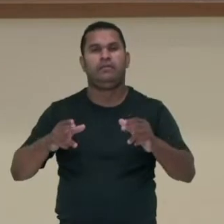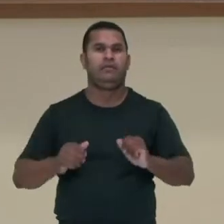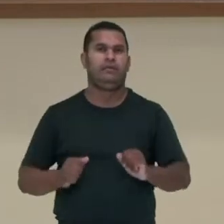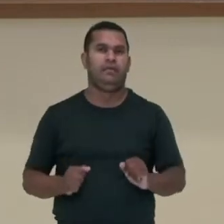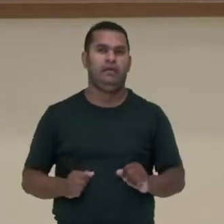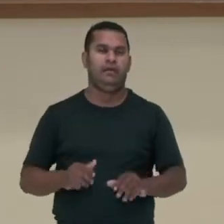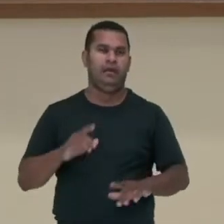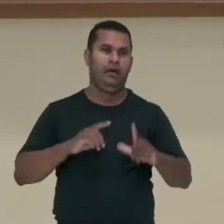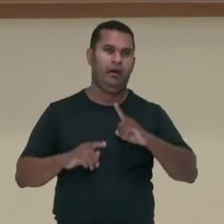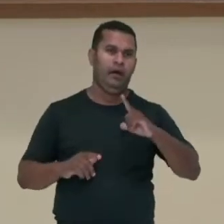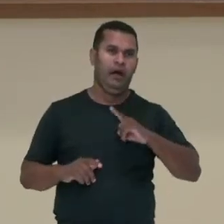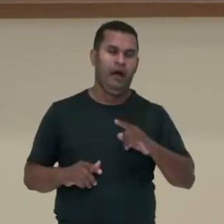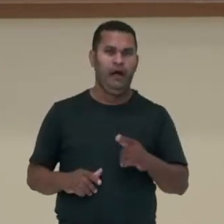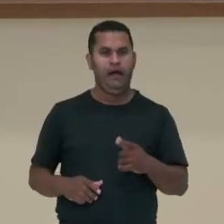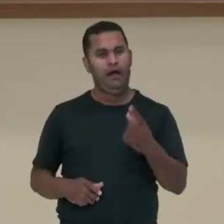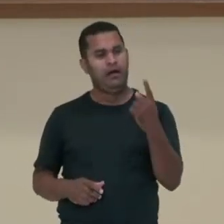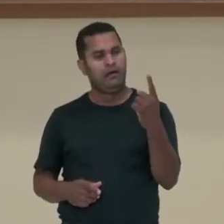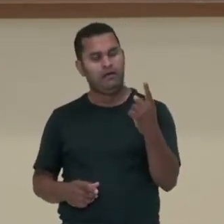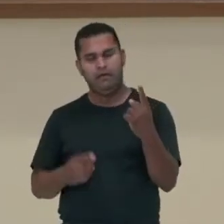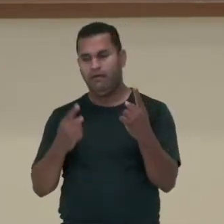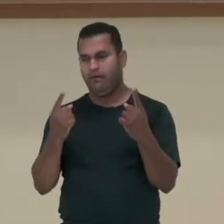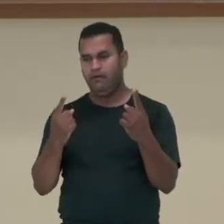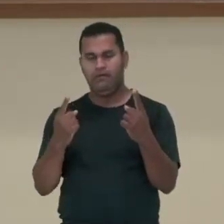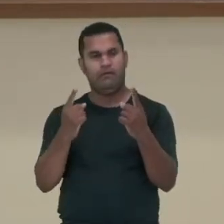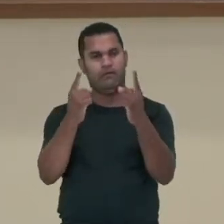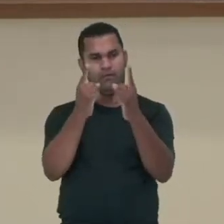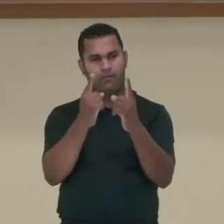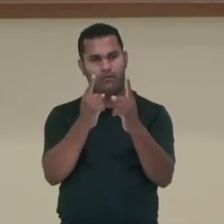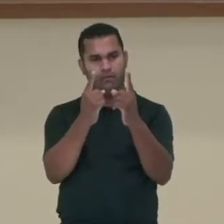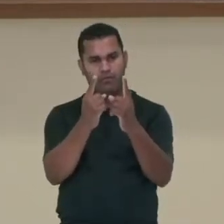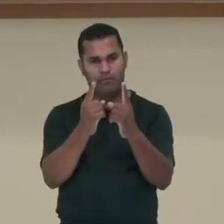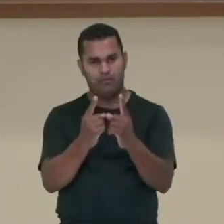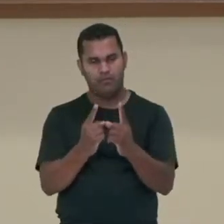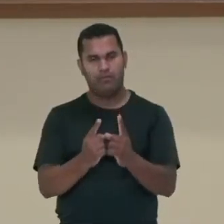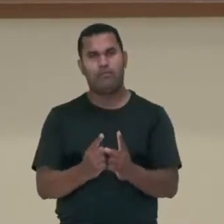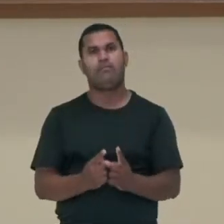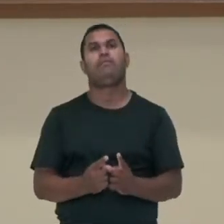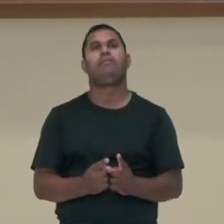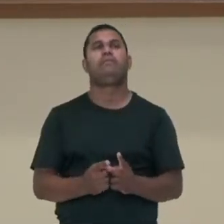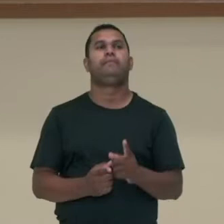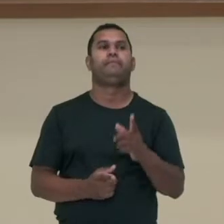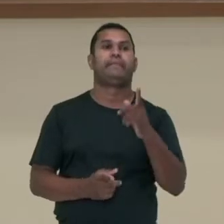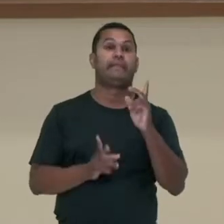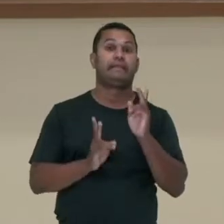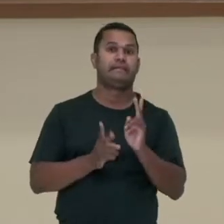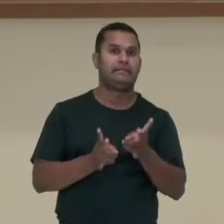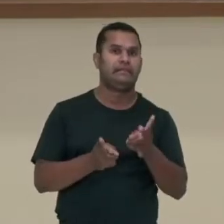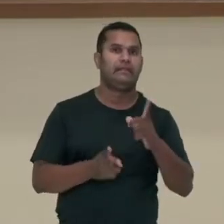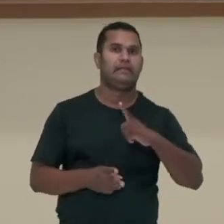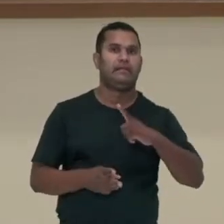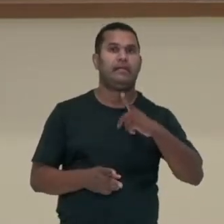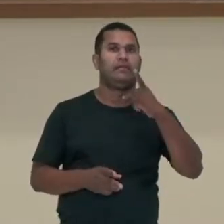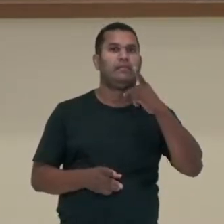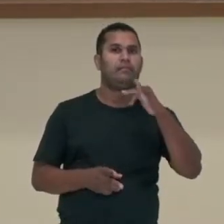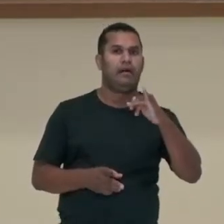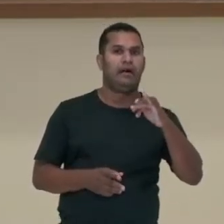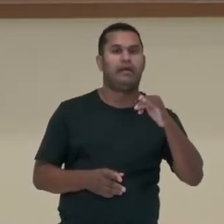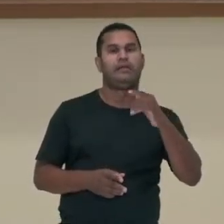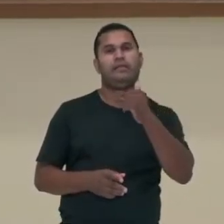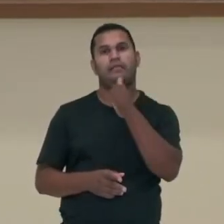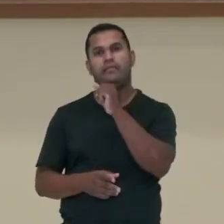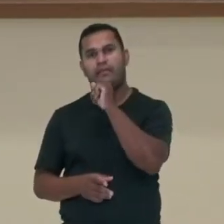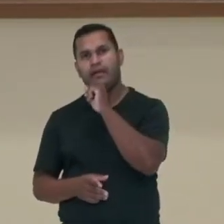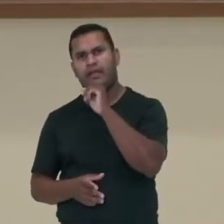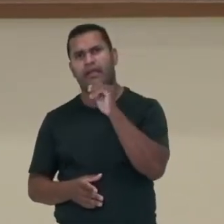cromossomos 1, lembrando, um vindo do pai e um da mãe. Cromossomo 2, par número 2, pai e mãe, até o 23º, tá? Então a gente